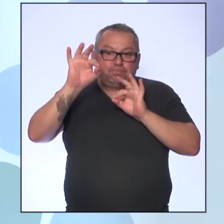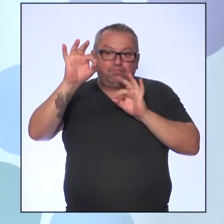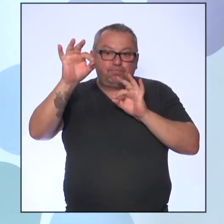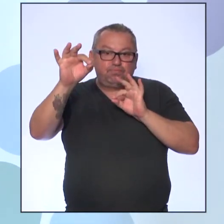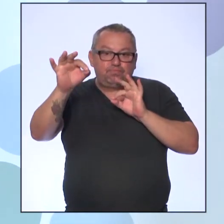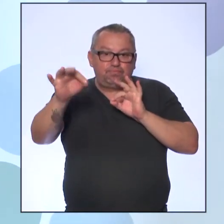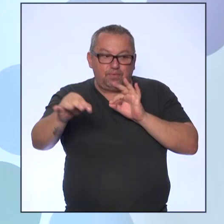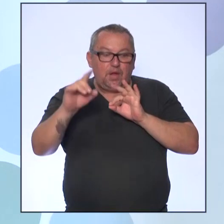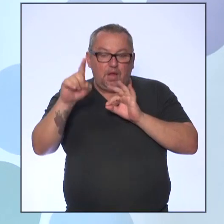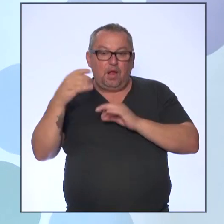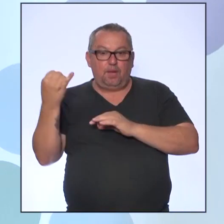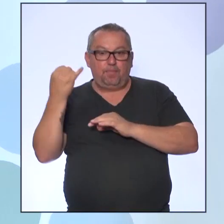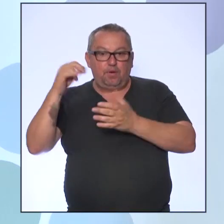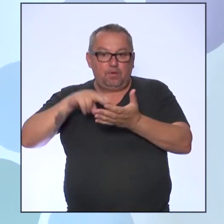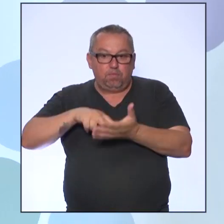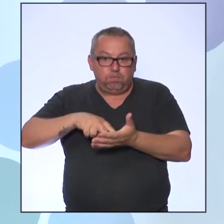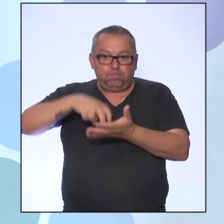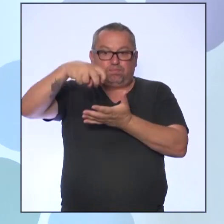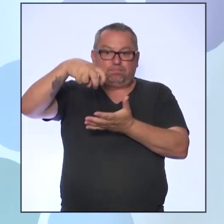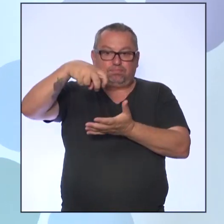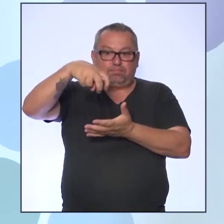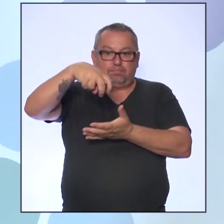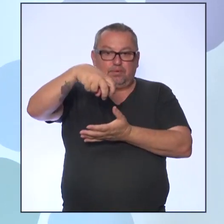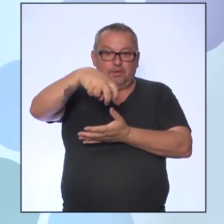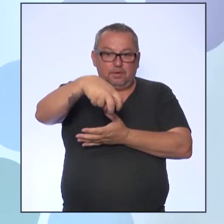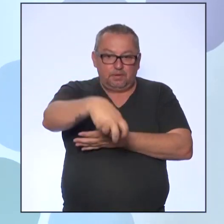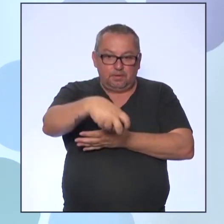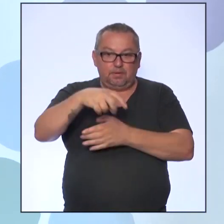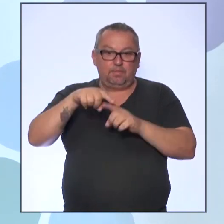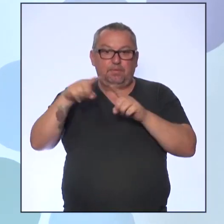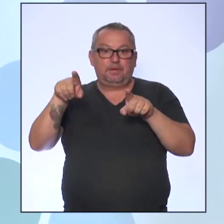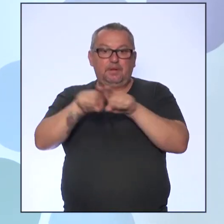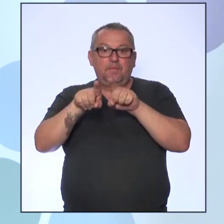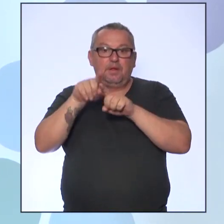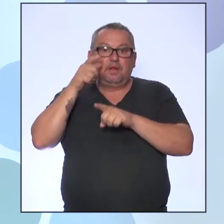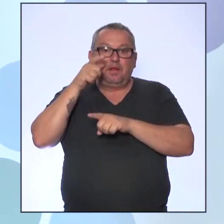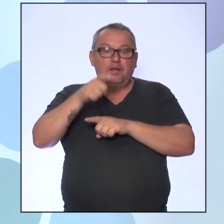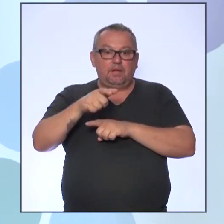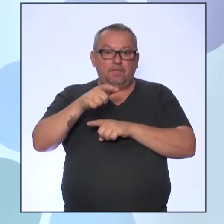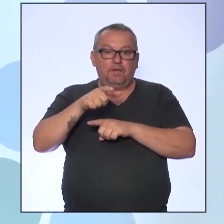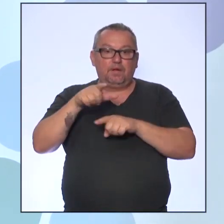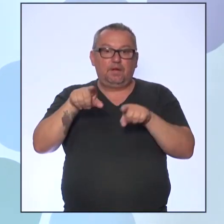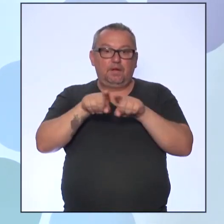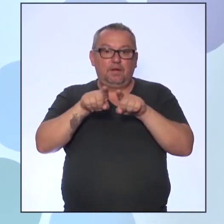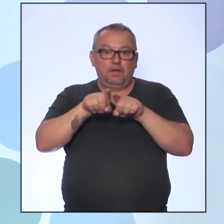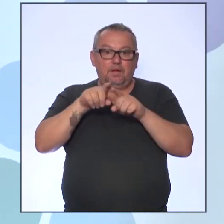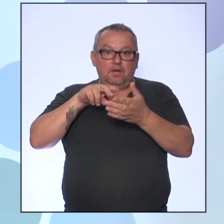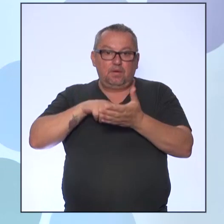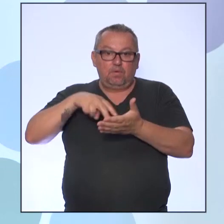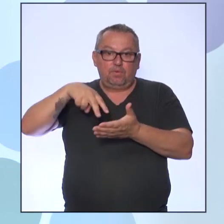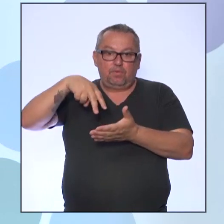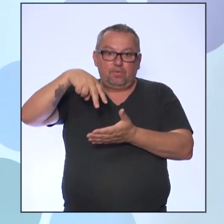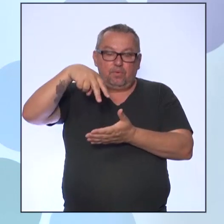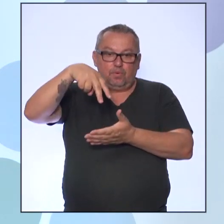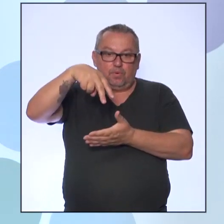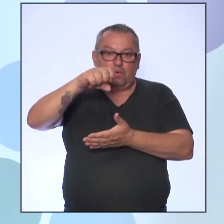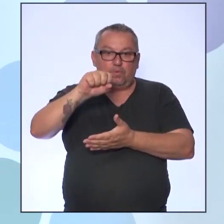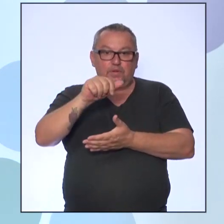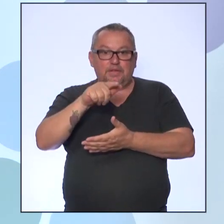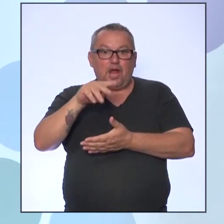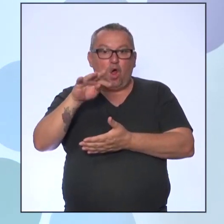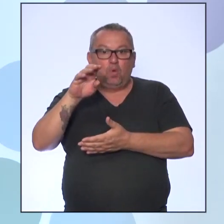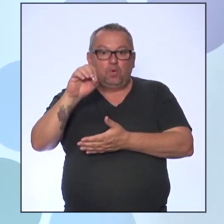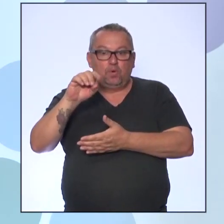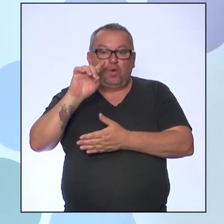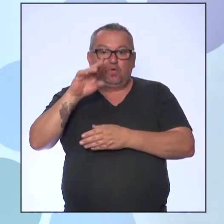são fatores importantes para conseguir saltar, né? Mas a gente também tem que considerar as fases do voo, as fases do salto, porque só